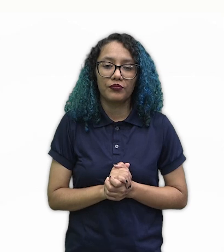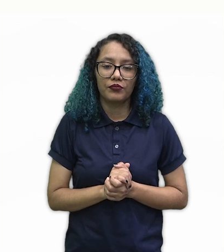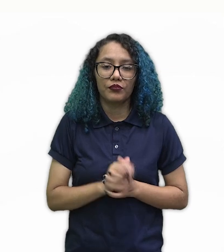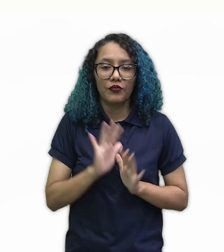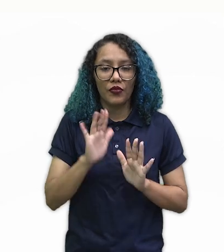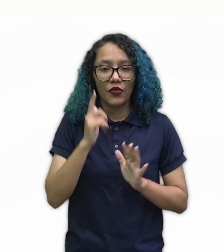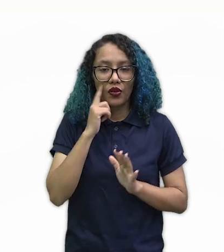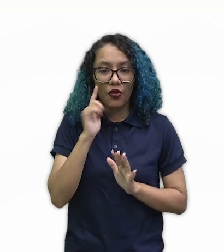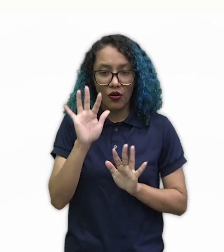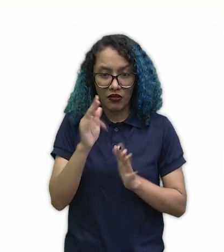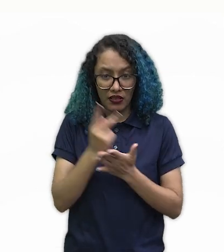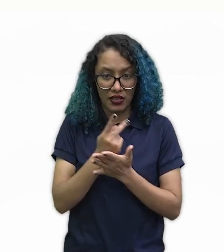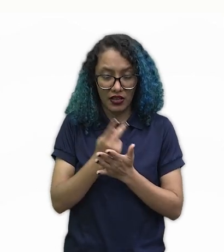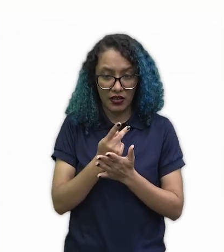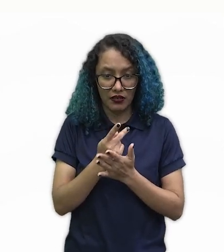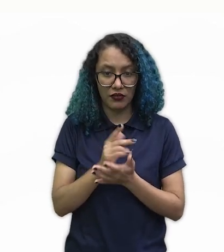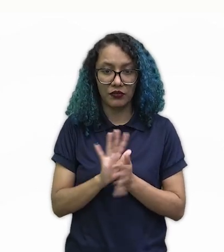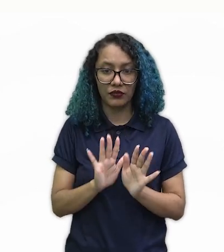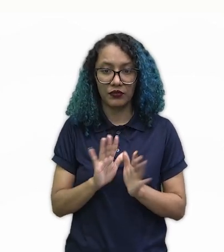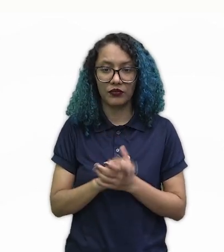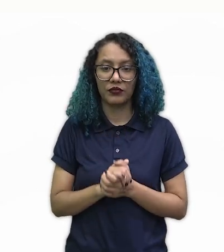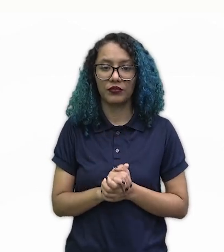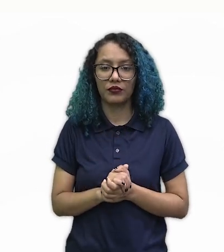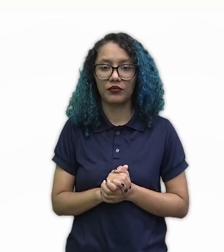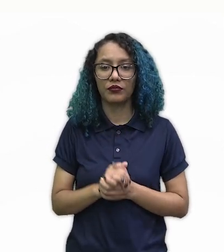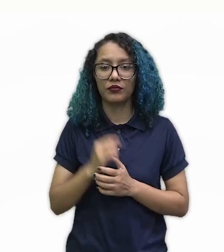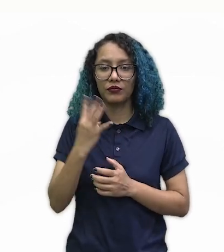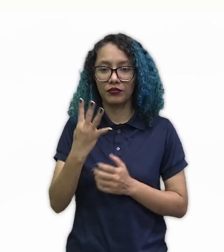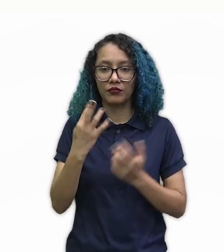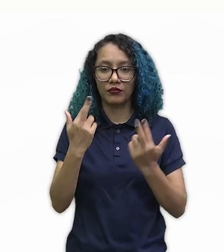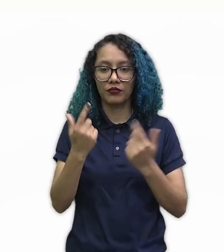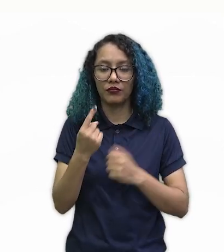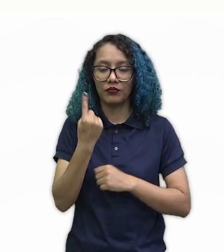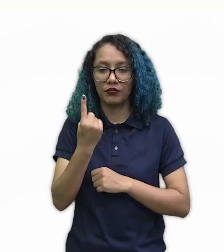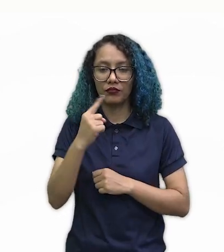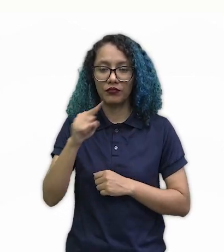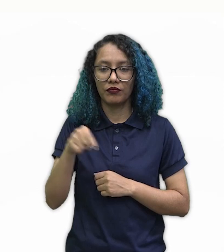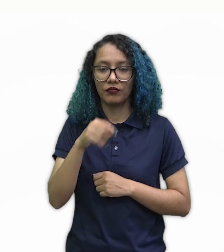o errinho. Vou reescrever, ó. 4 é igual a